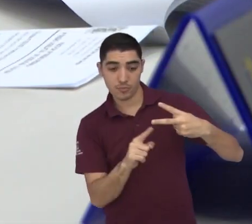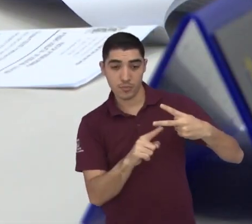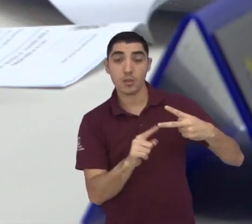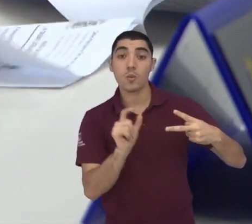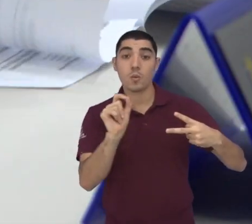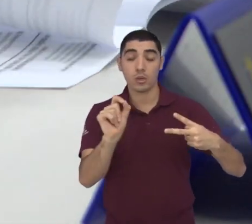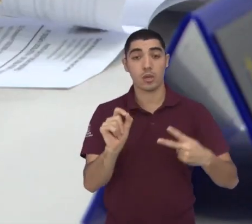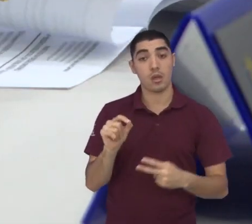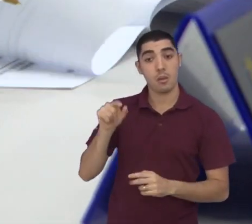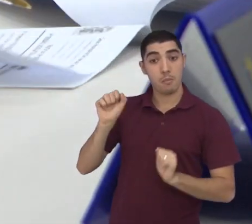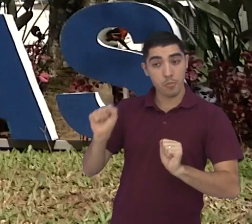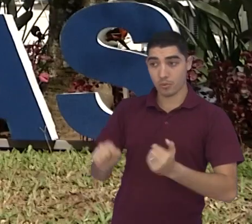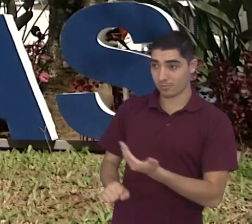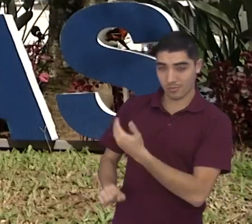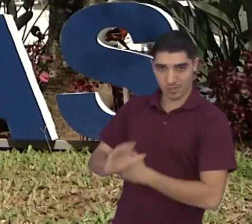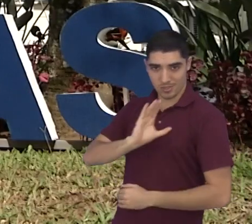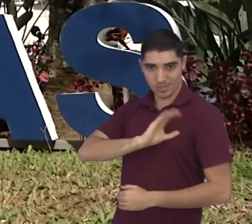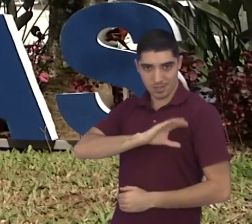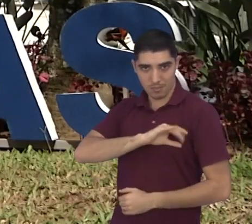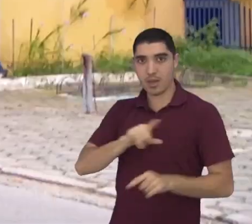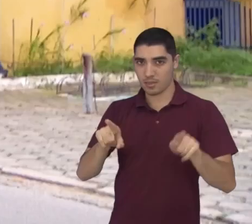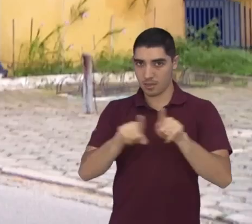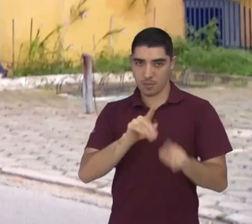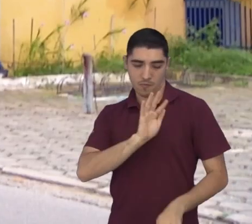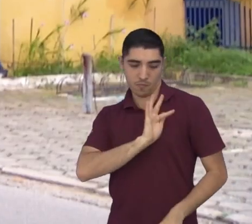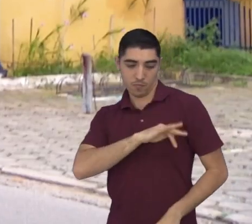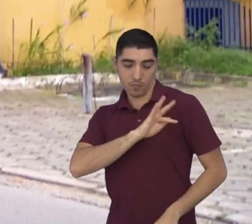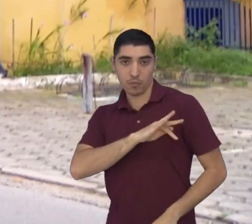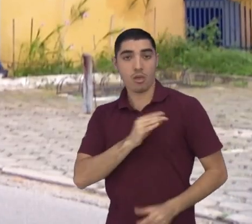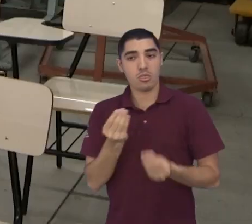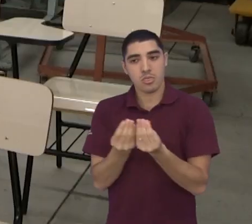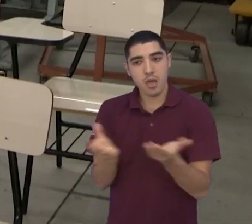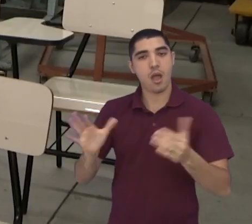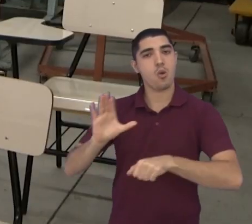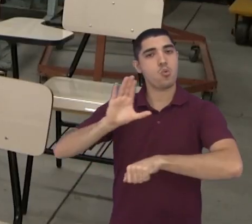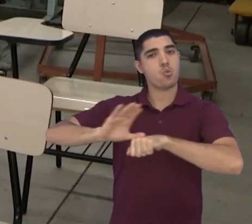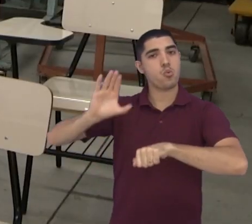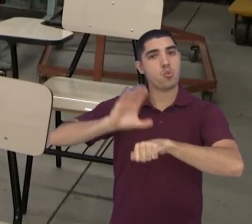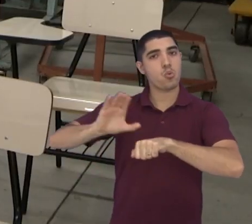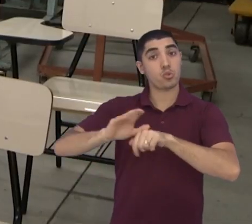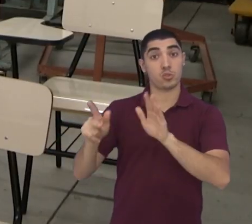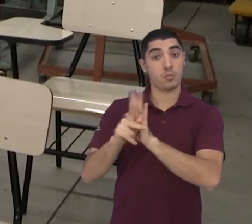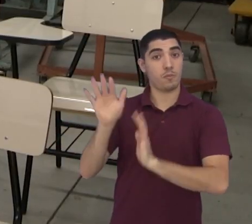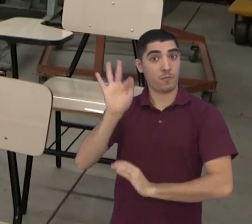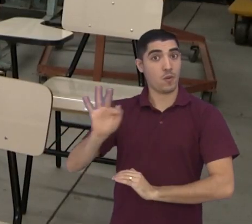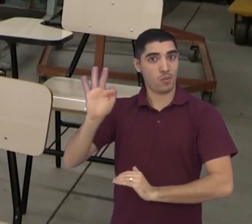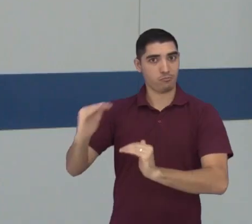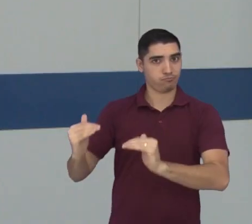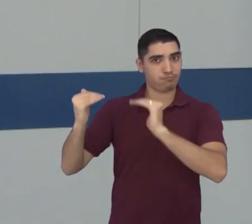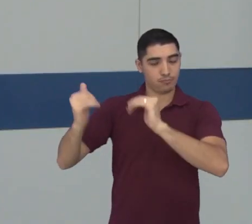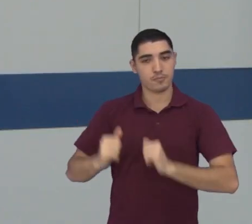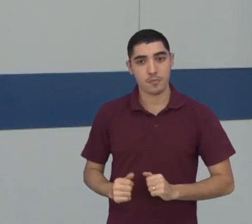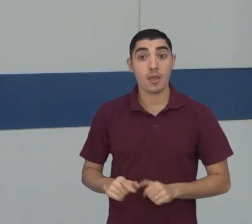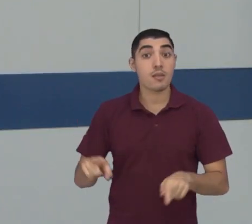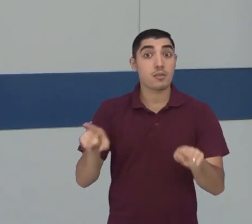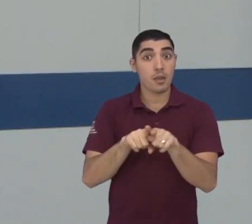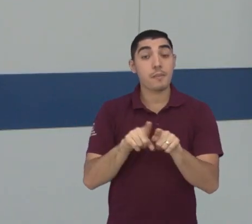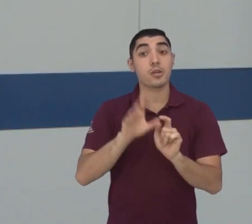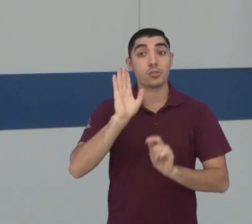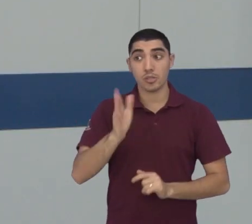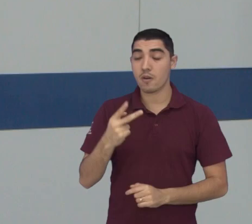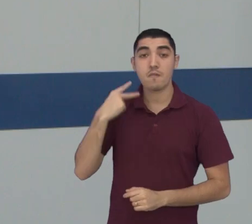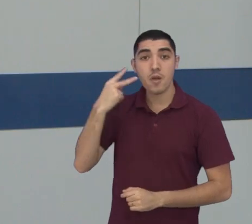segunda matéria vai permitir que o CEPAS e a Fundas possam oferecer cursos de formação superior. Também recebeu